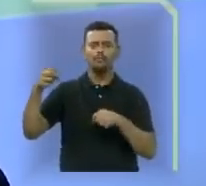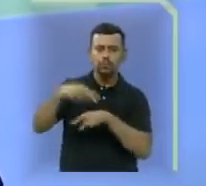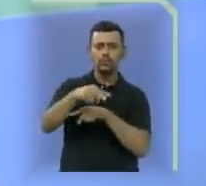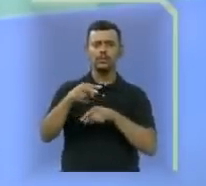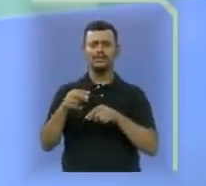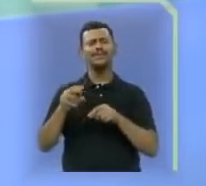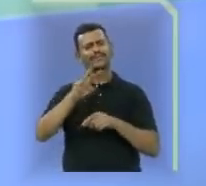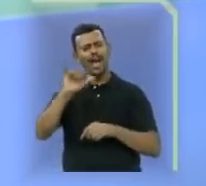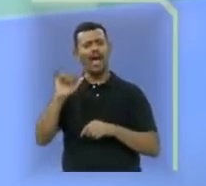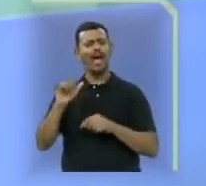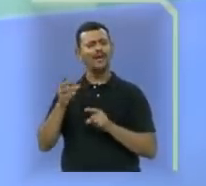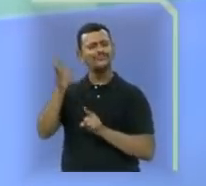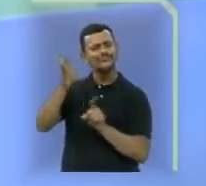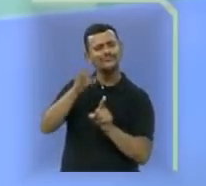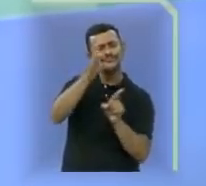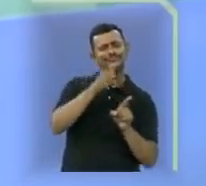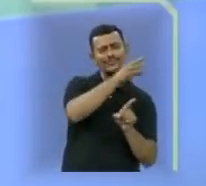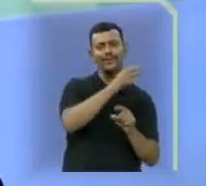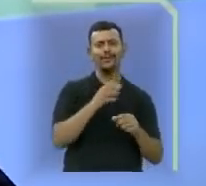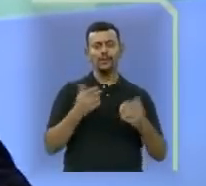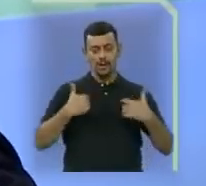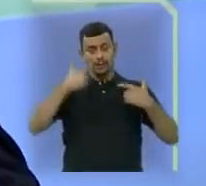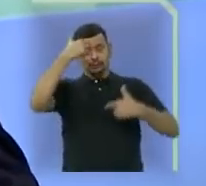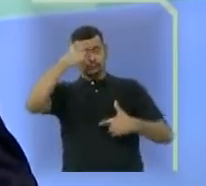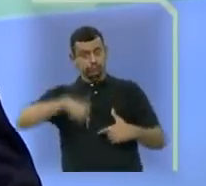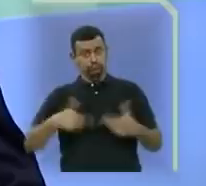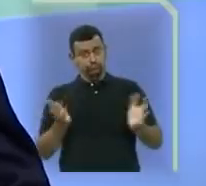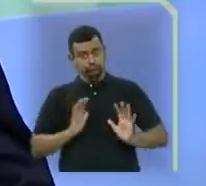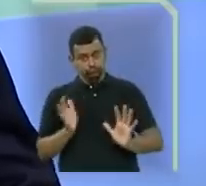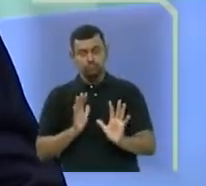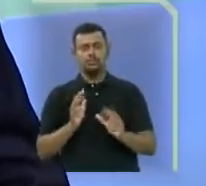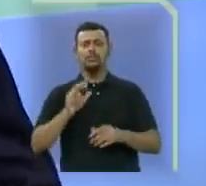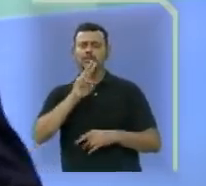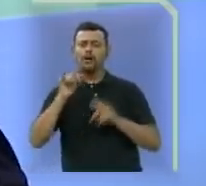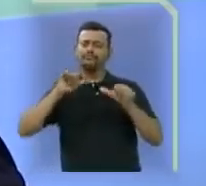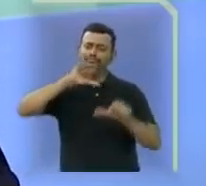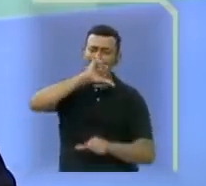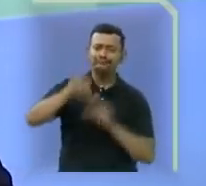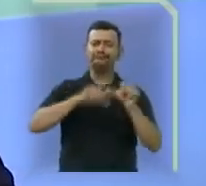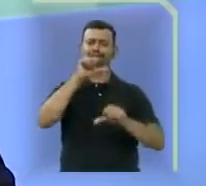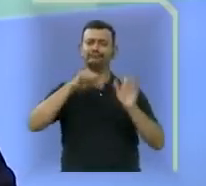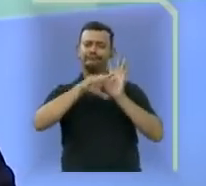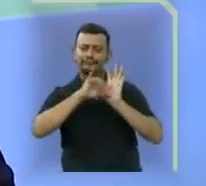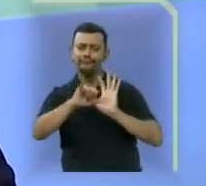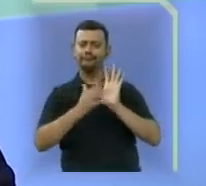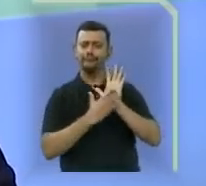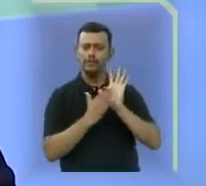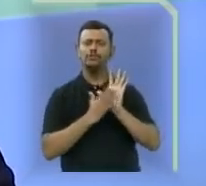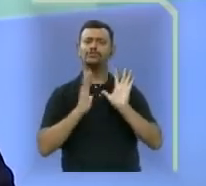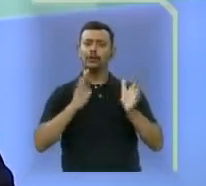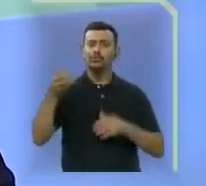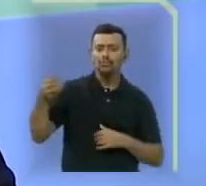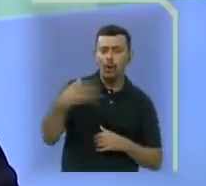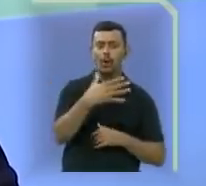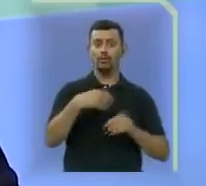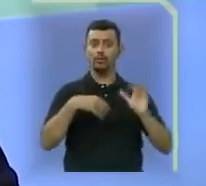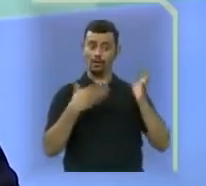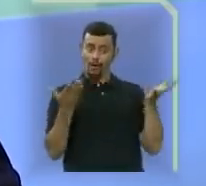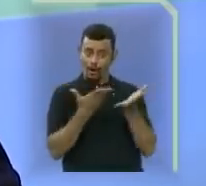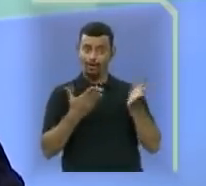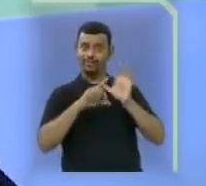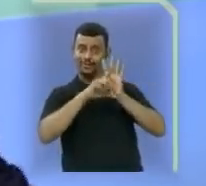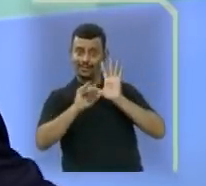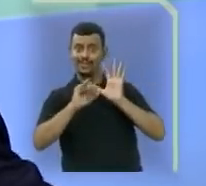mundo, não depende da gente. E, naturalmente, reformas estruturais, como houve a modernização das leis trabalhistas,